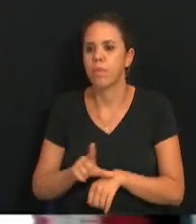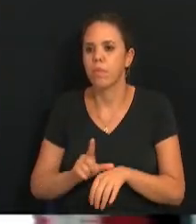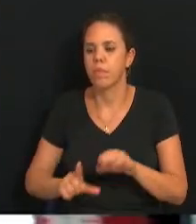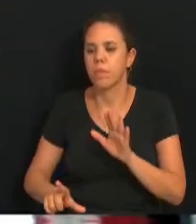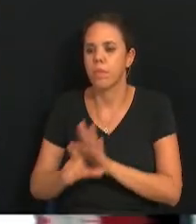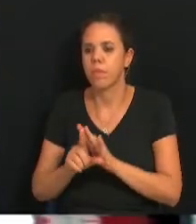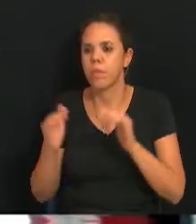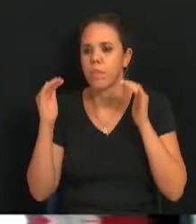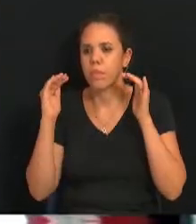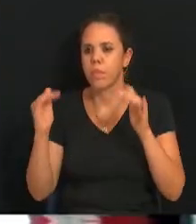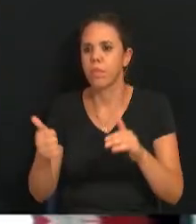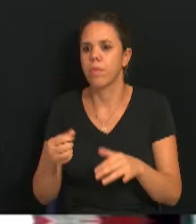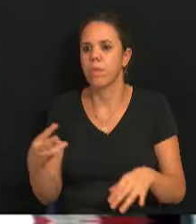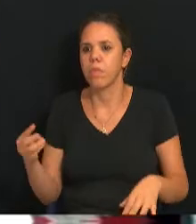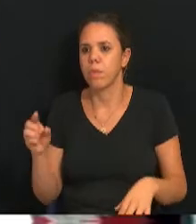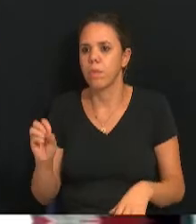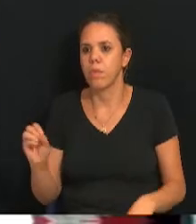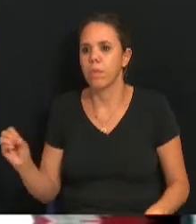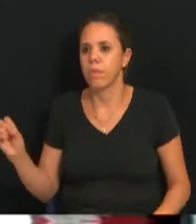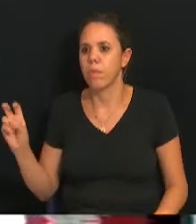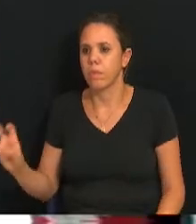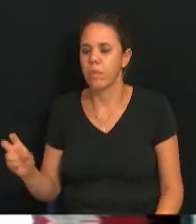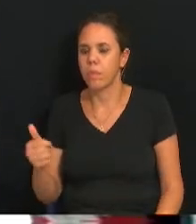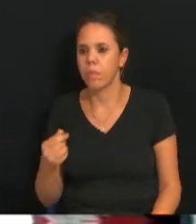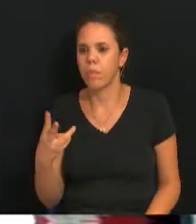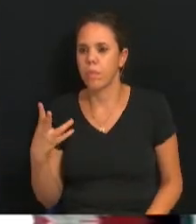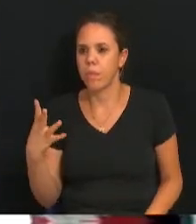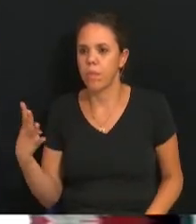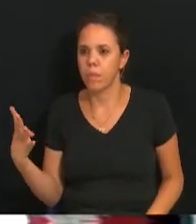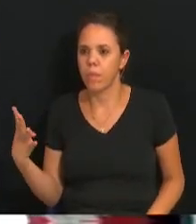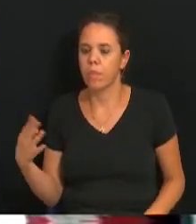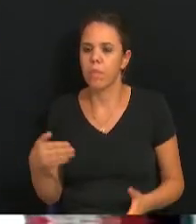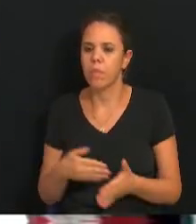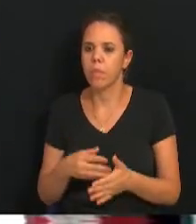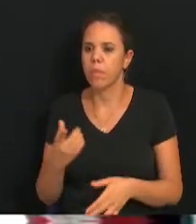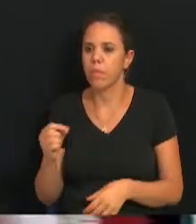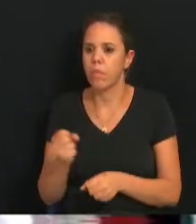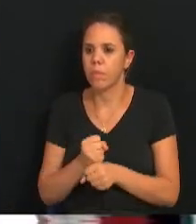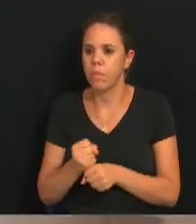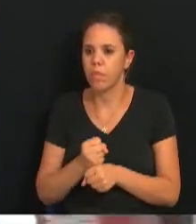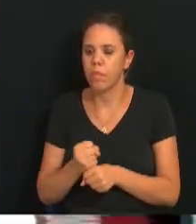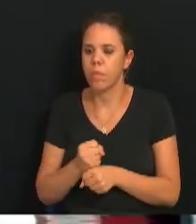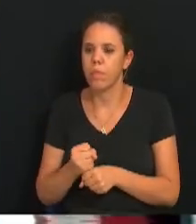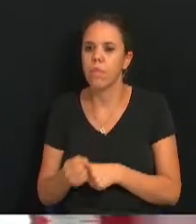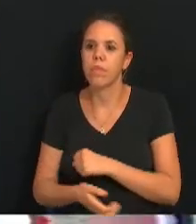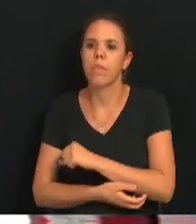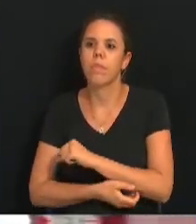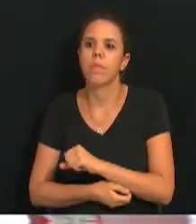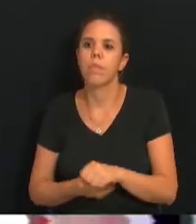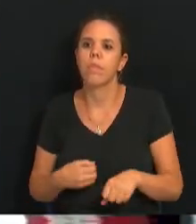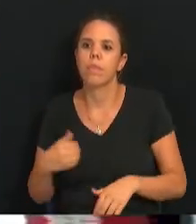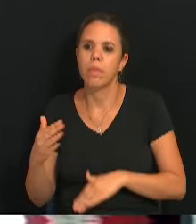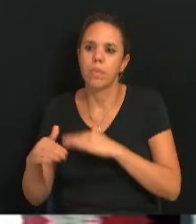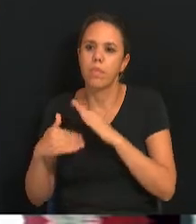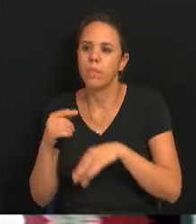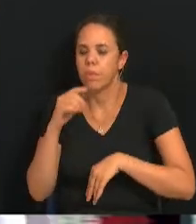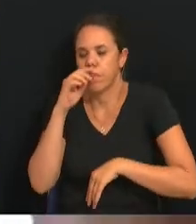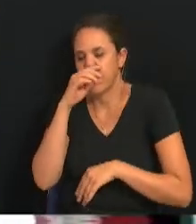cumprida, Lei 13.005 de 2014, e que tem um prazo de 10 anos, que vem no bojo, né, de toda a construção que foi também